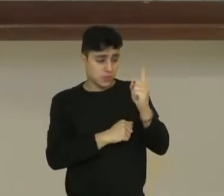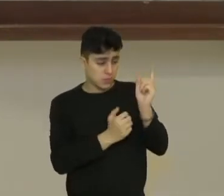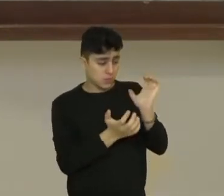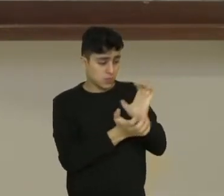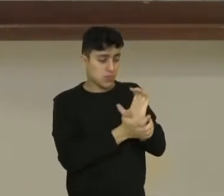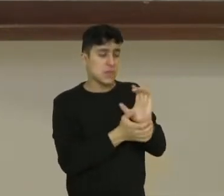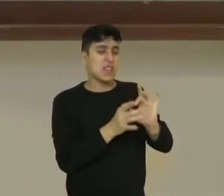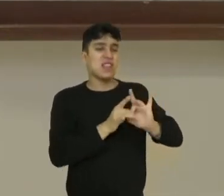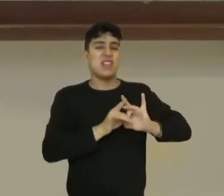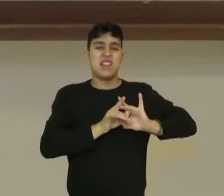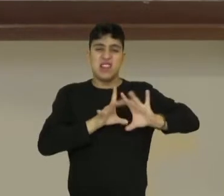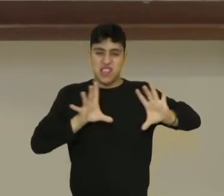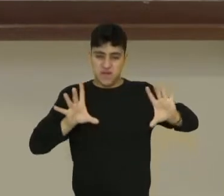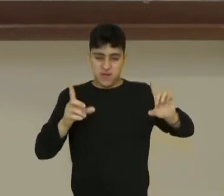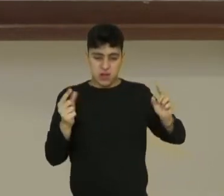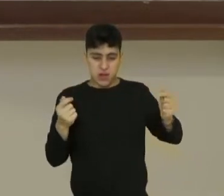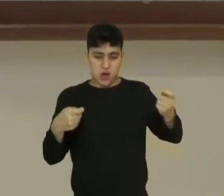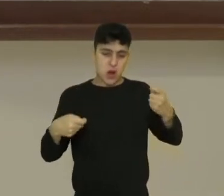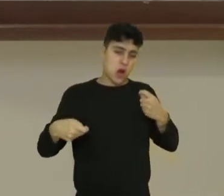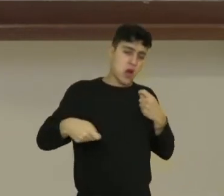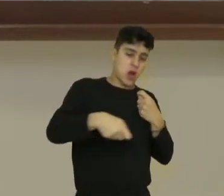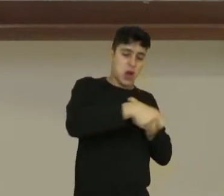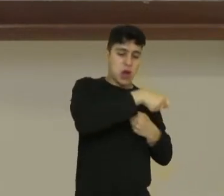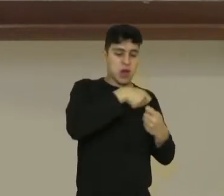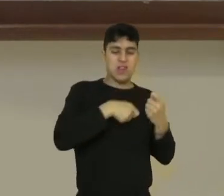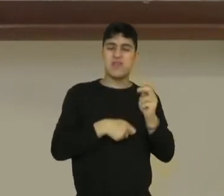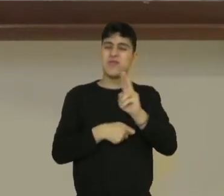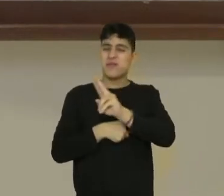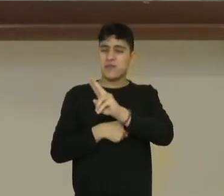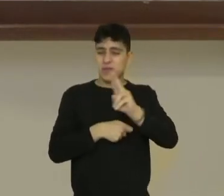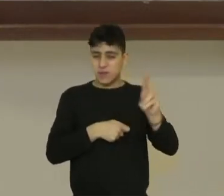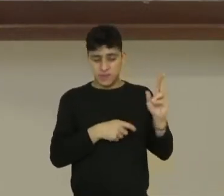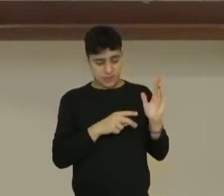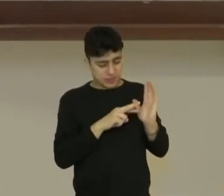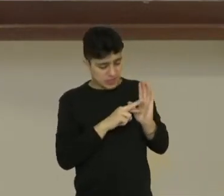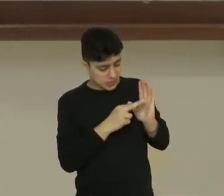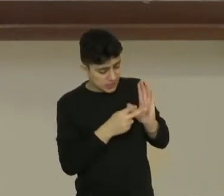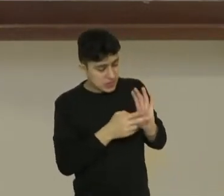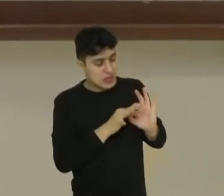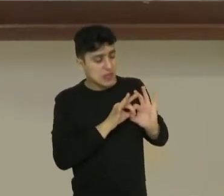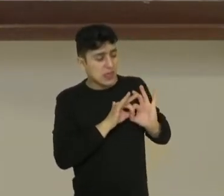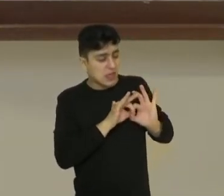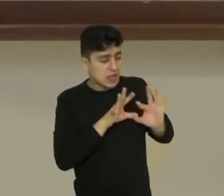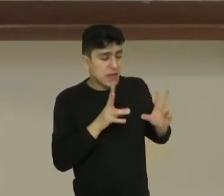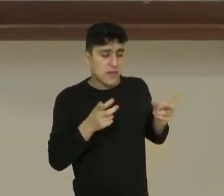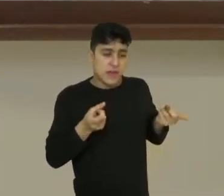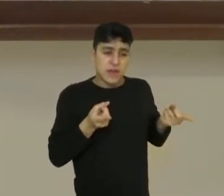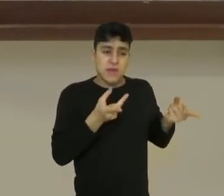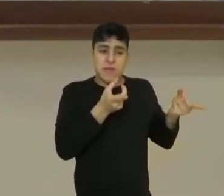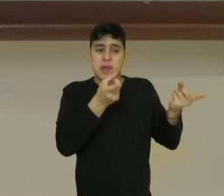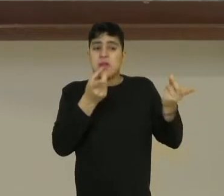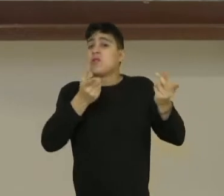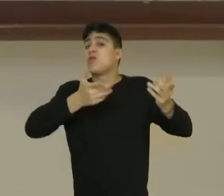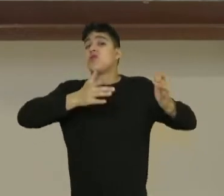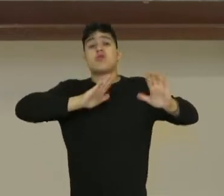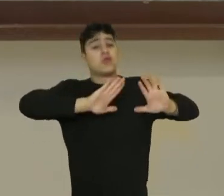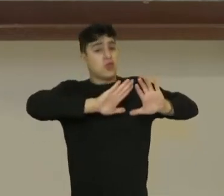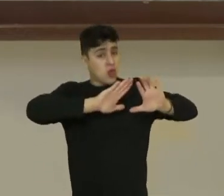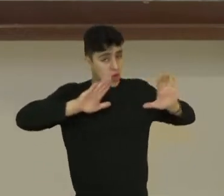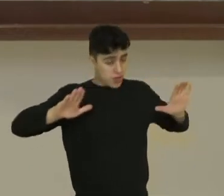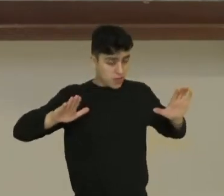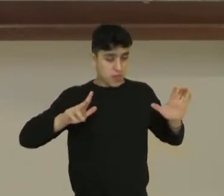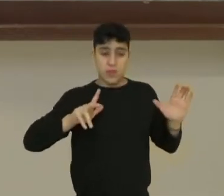livre comércio, onde você tem, como o próprio nome sugere, uma liberdade comercial, mas ele para por aí. Ele